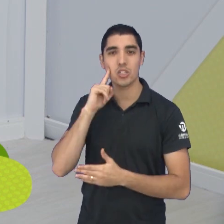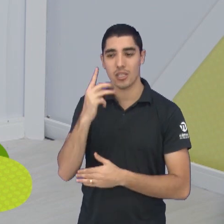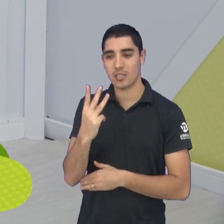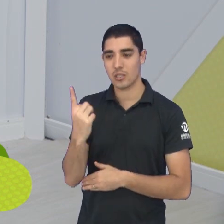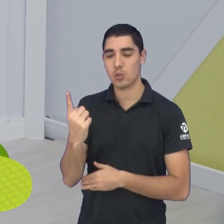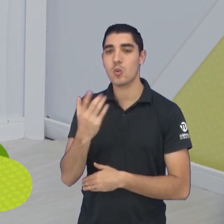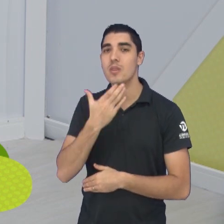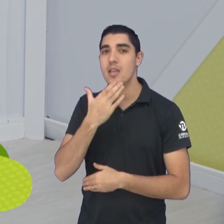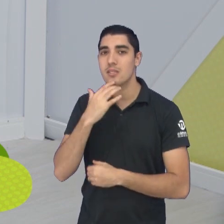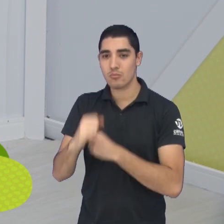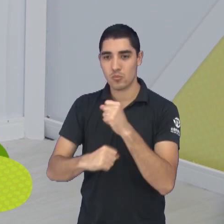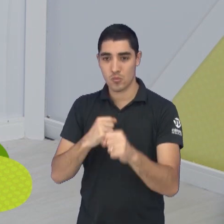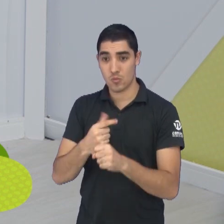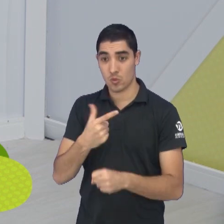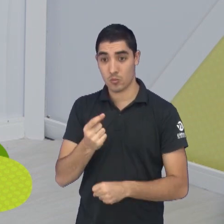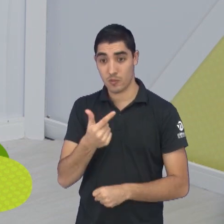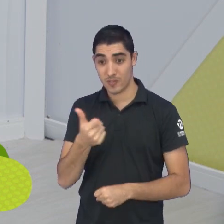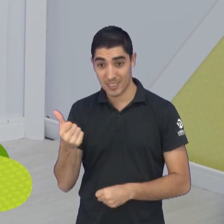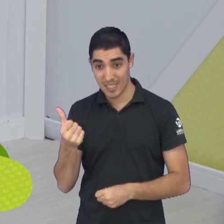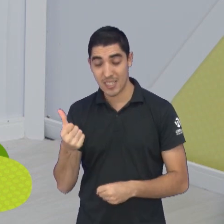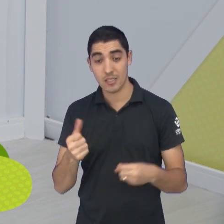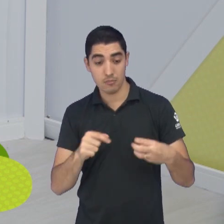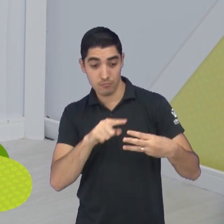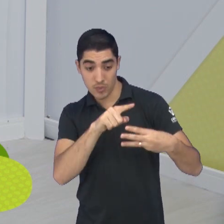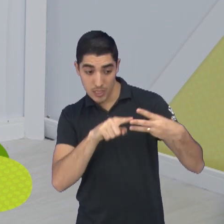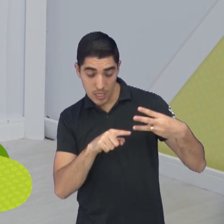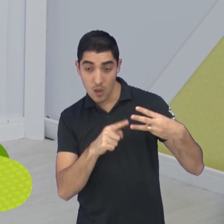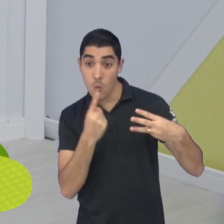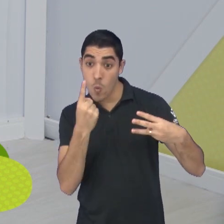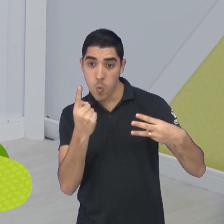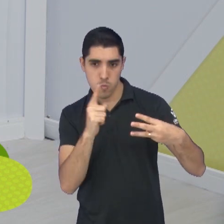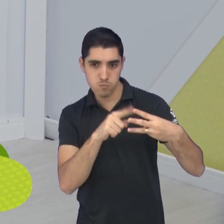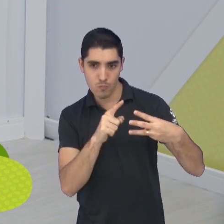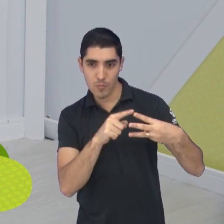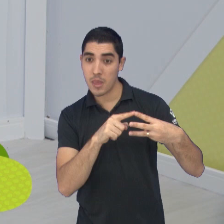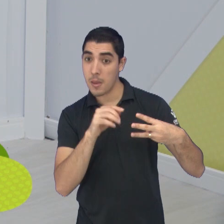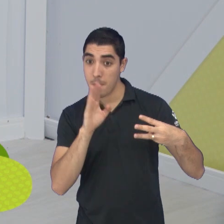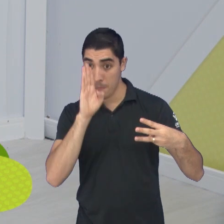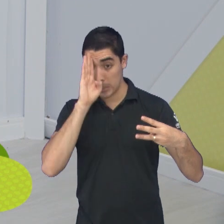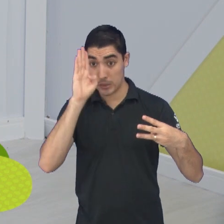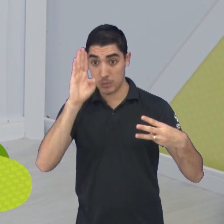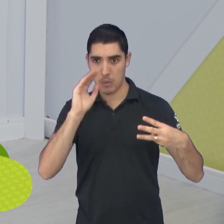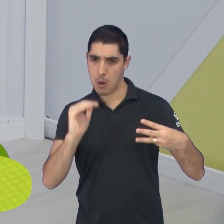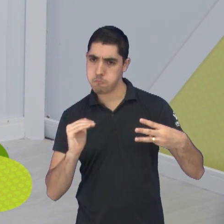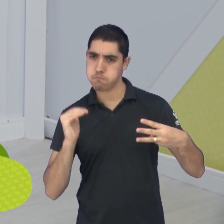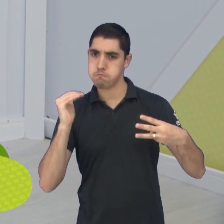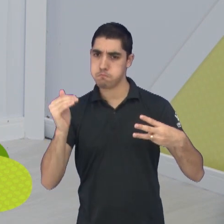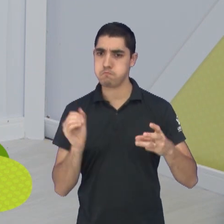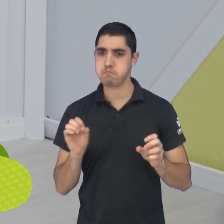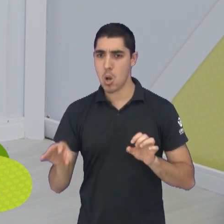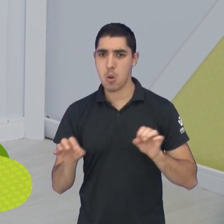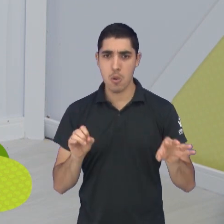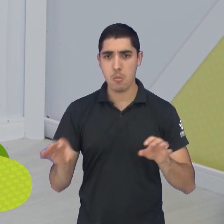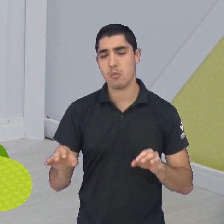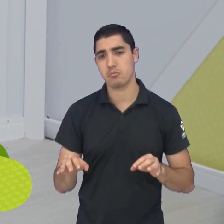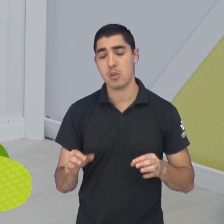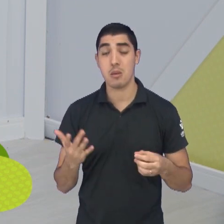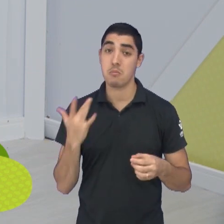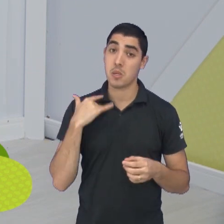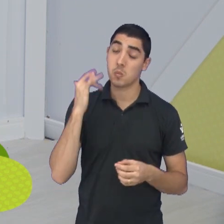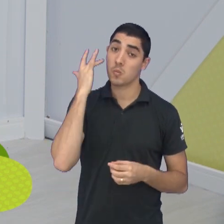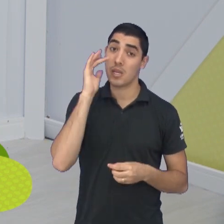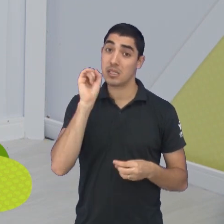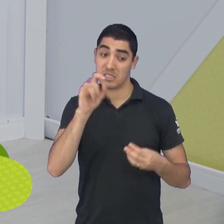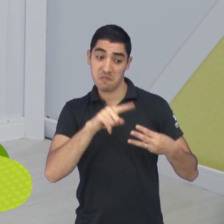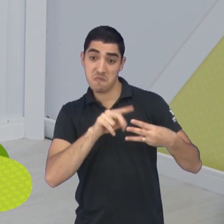de 2026, o único que efetivamente é titular da equipe, é um jogador aí que não sei se a diretoria